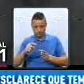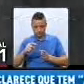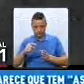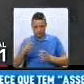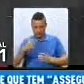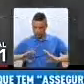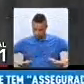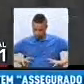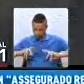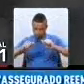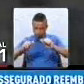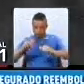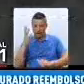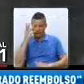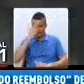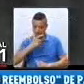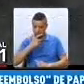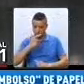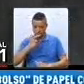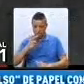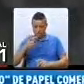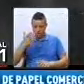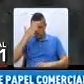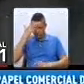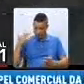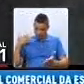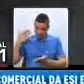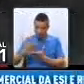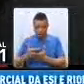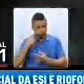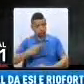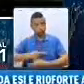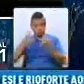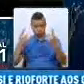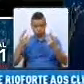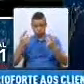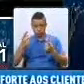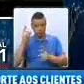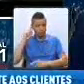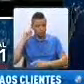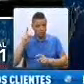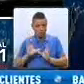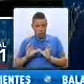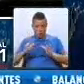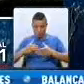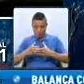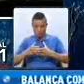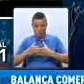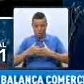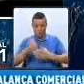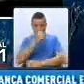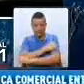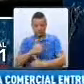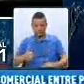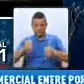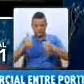desenvolvimento artístico e de ganho de competências nos últimos anos muito significativo, portanto é uma grande orquestra ibérica que nós temos aqui na cidade e é